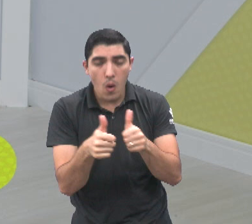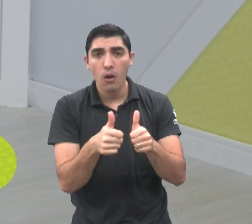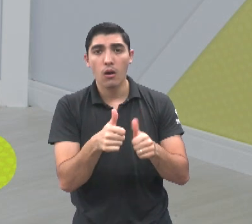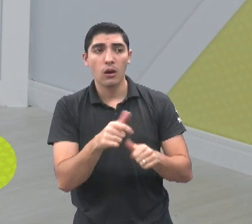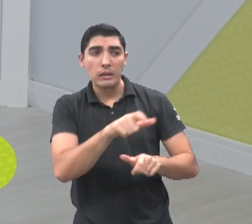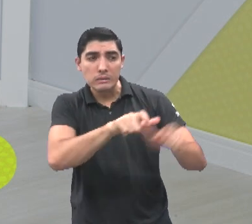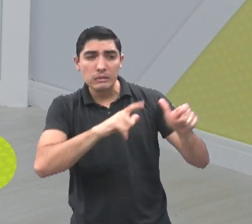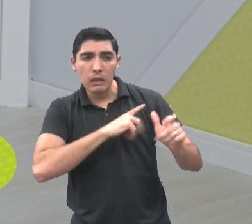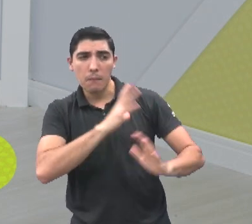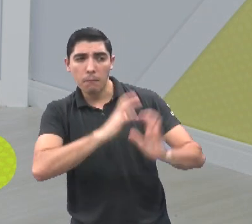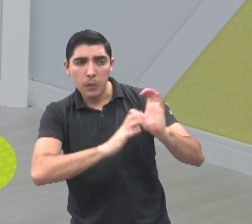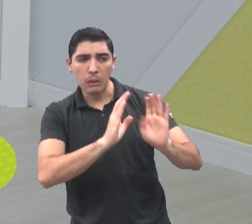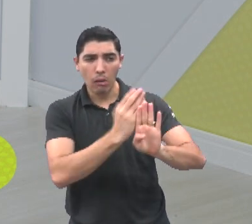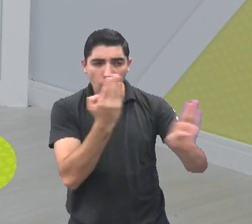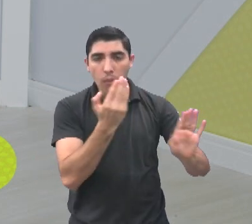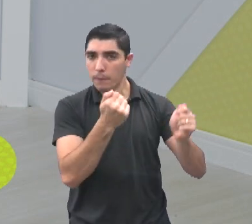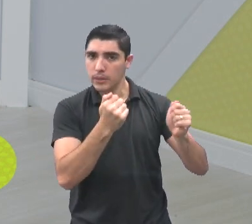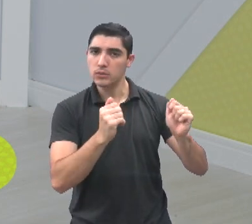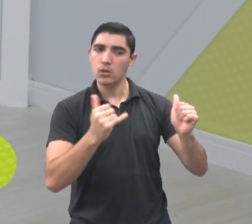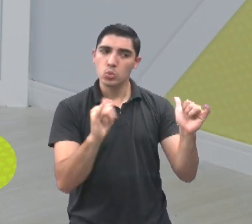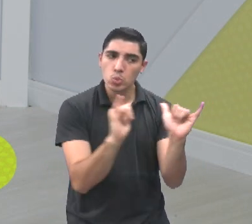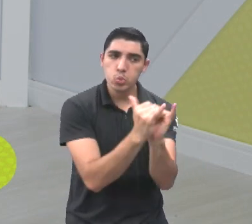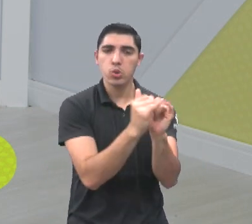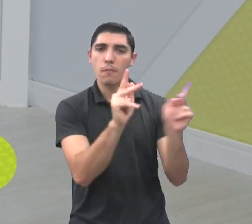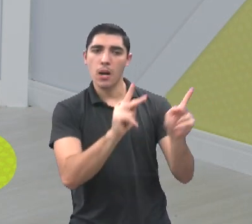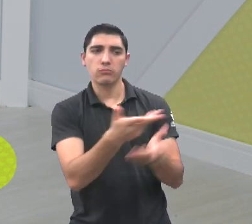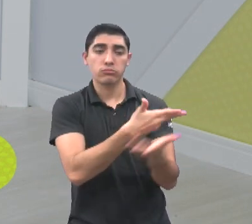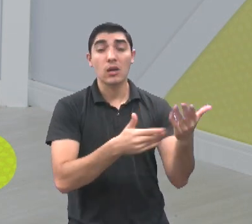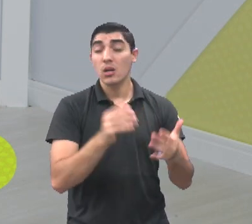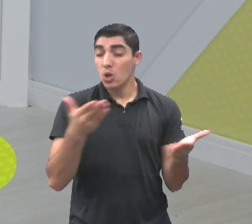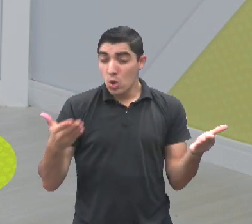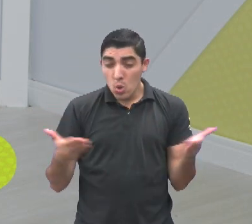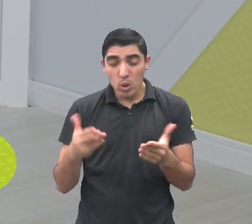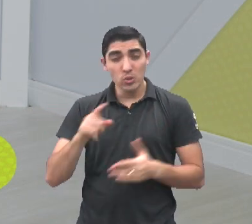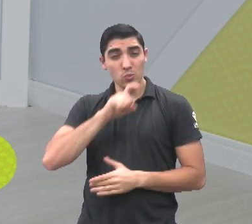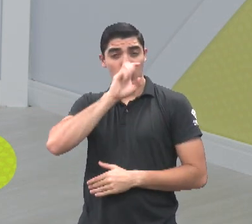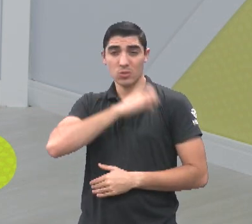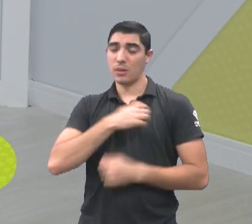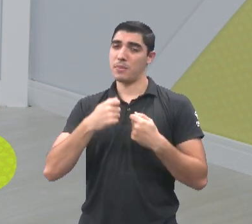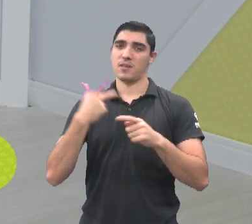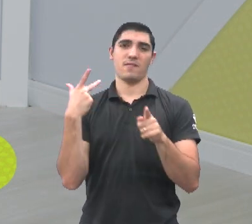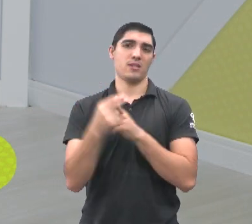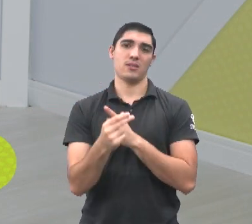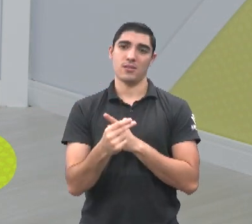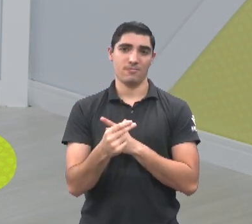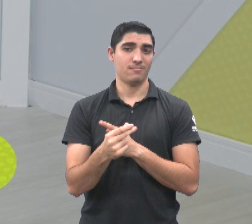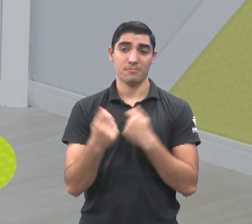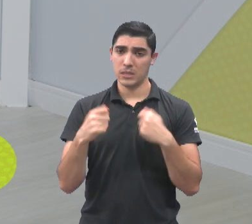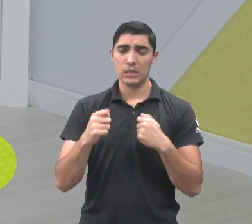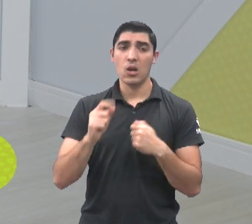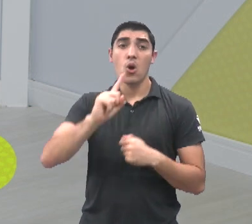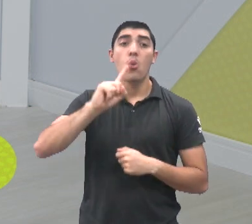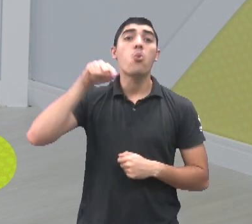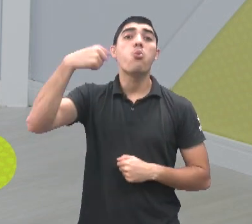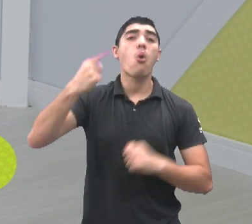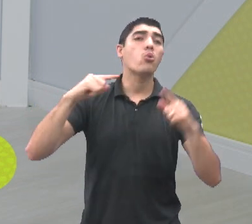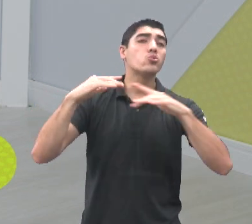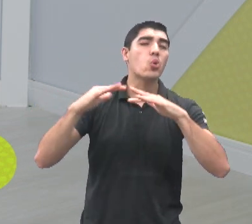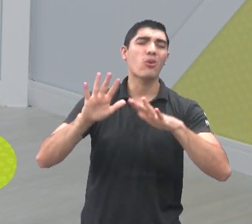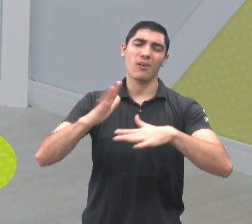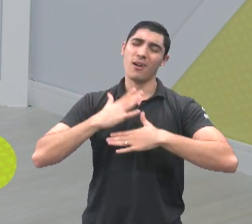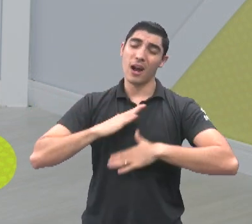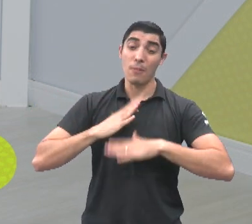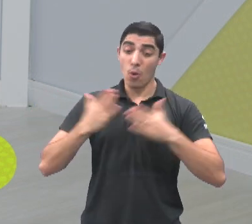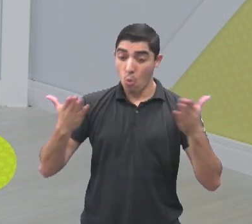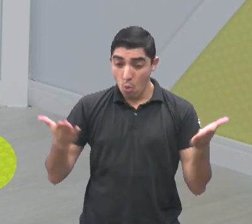coisas e ganhar o jogo. 0-0 hoje para o São José é o que importa. Você vai jogar bem nas outras, aí são outros 500,